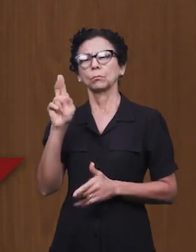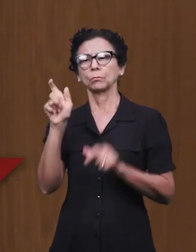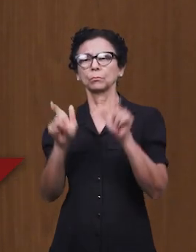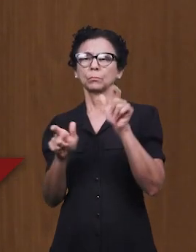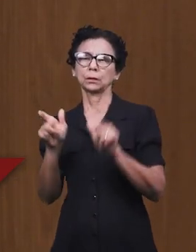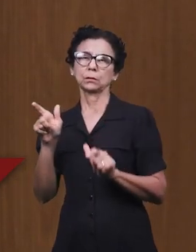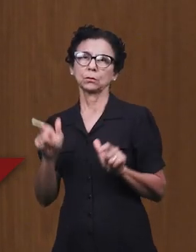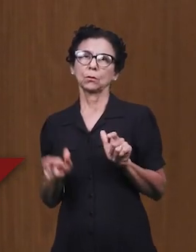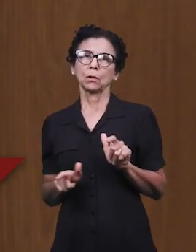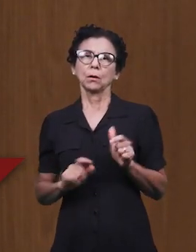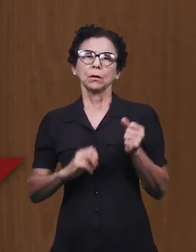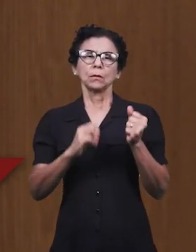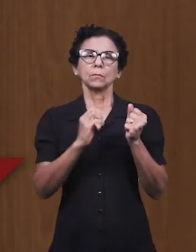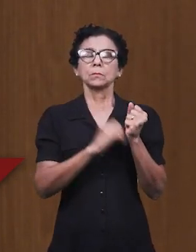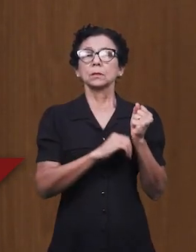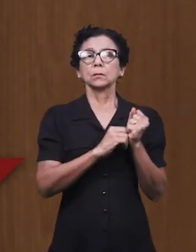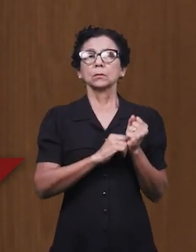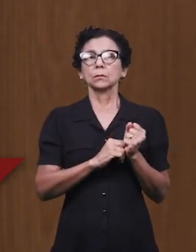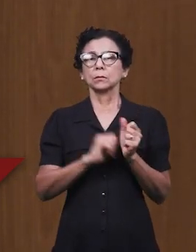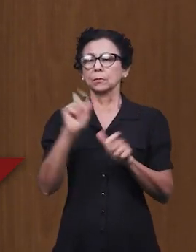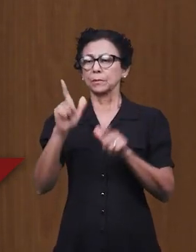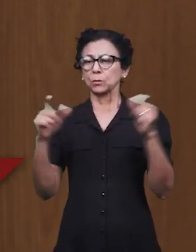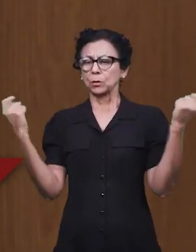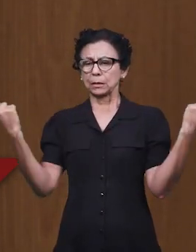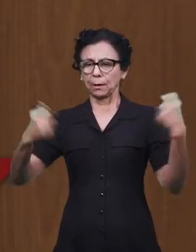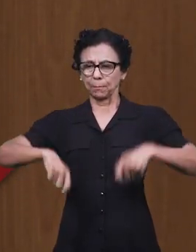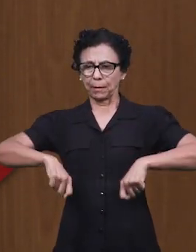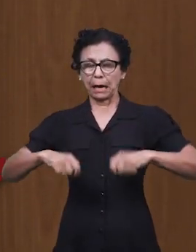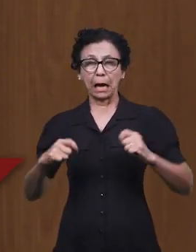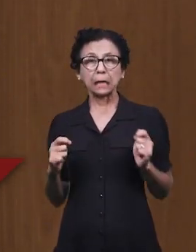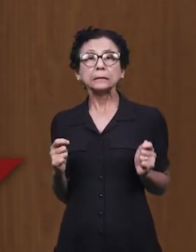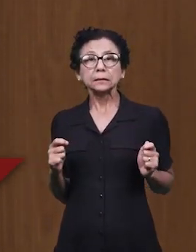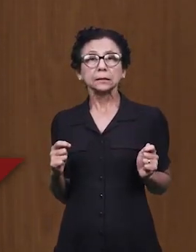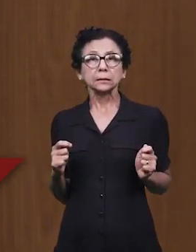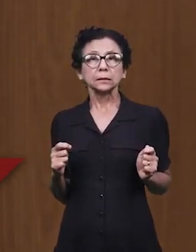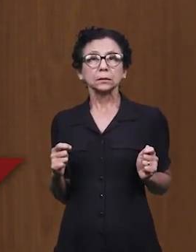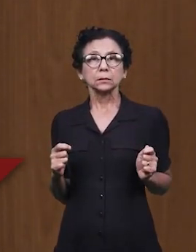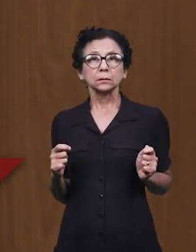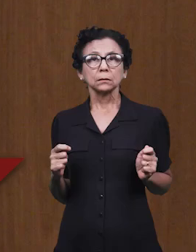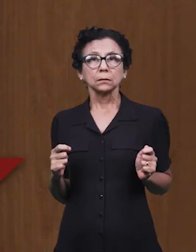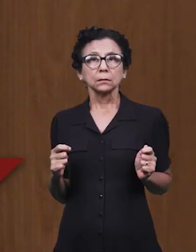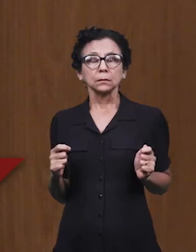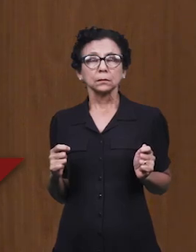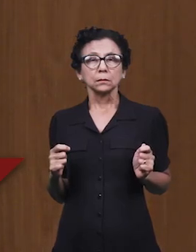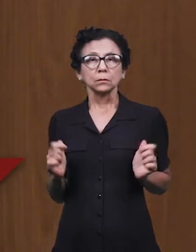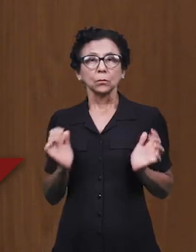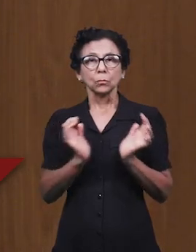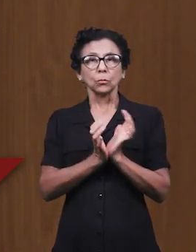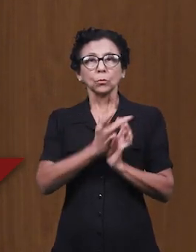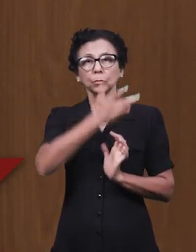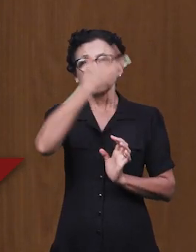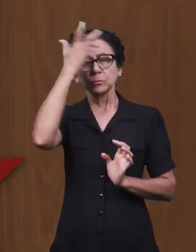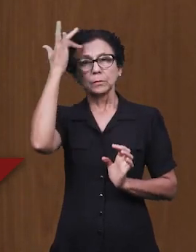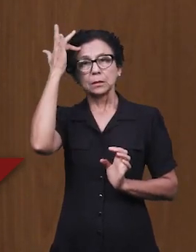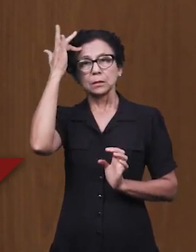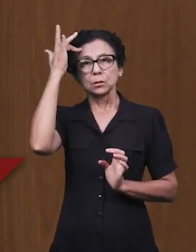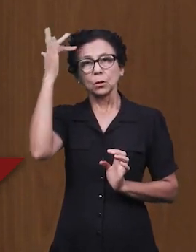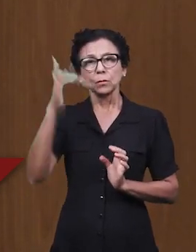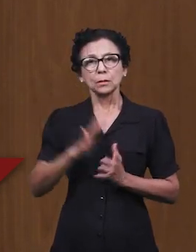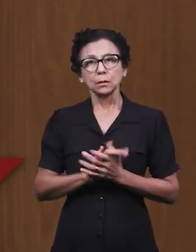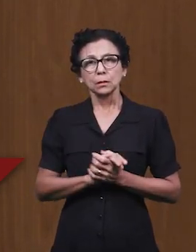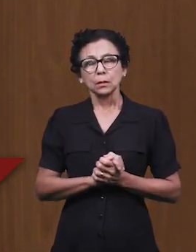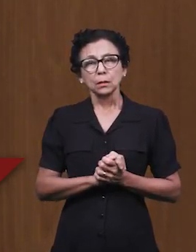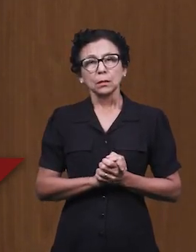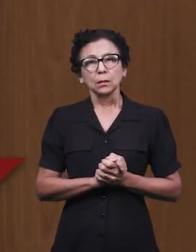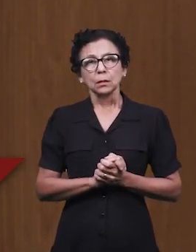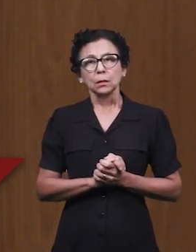na capacidade do homem agrupar pessoas que estão ouvindo, mas a capacidade da igreja que tem de